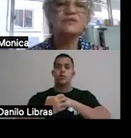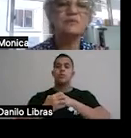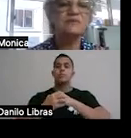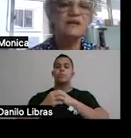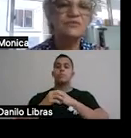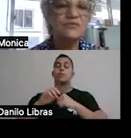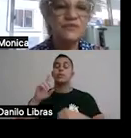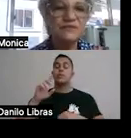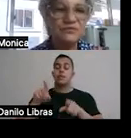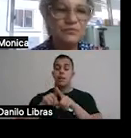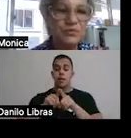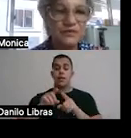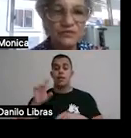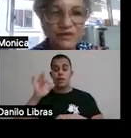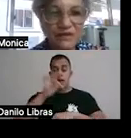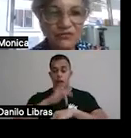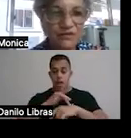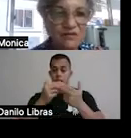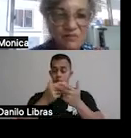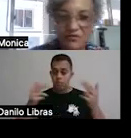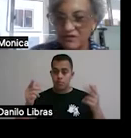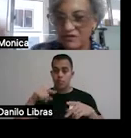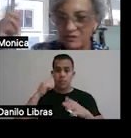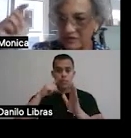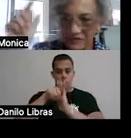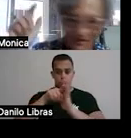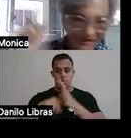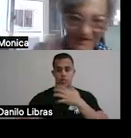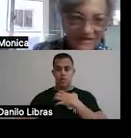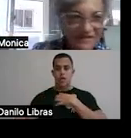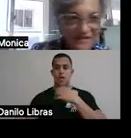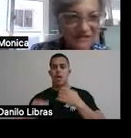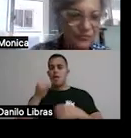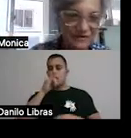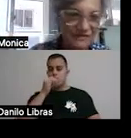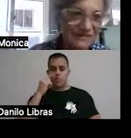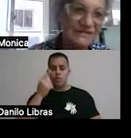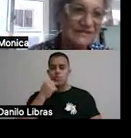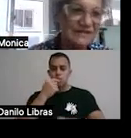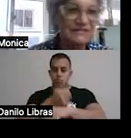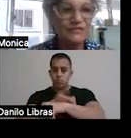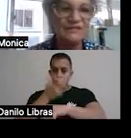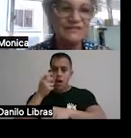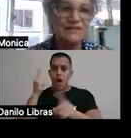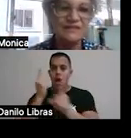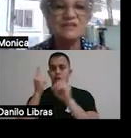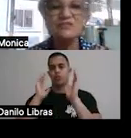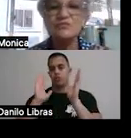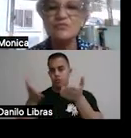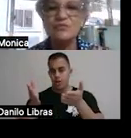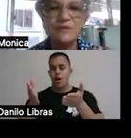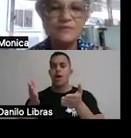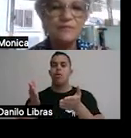Então, eles pensaram em fazer um biosensor eletroquímico que, com uma gota de sangue, já pudesse detectar se fosse dengue, zika